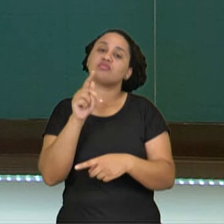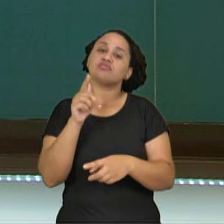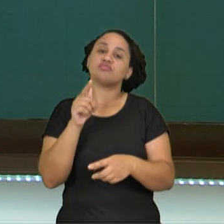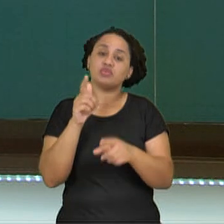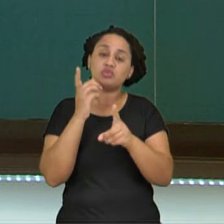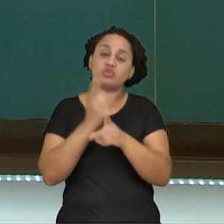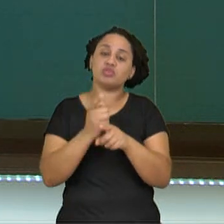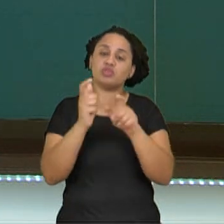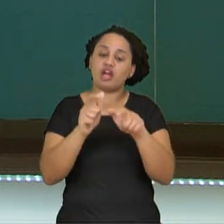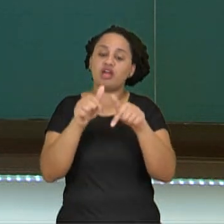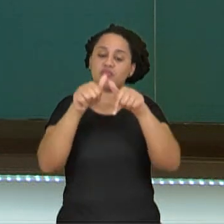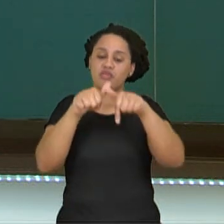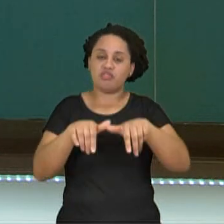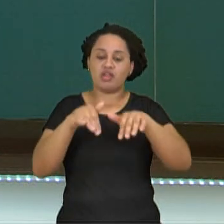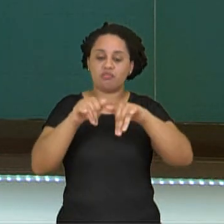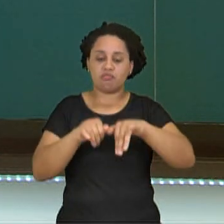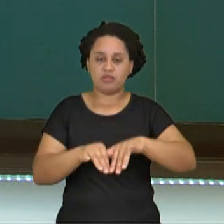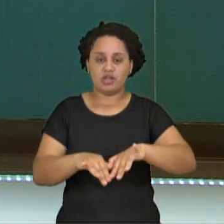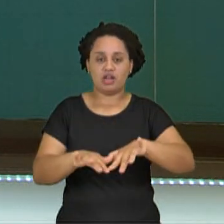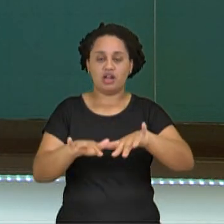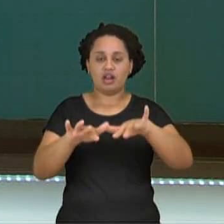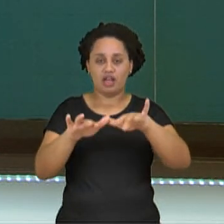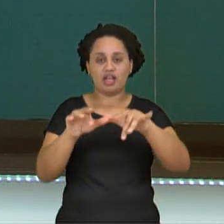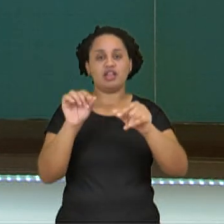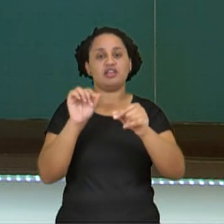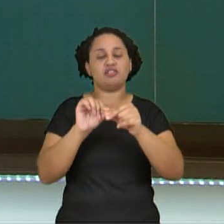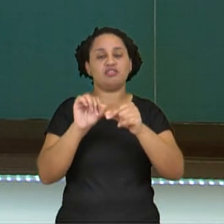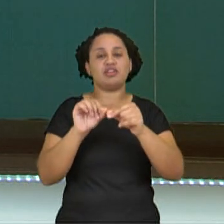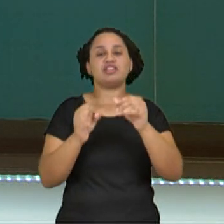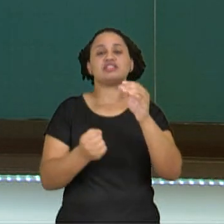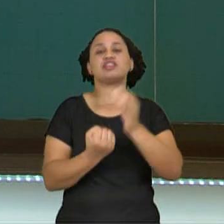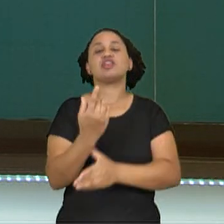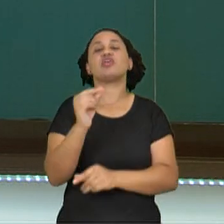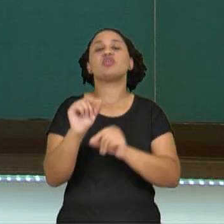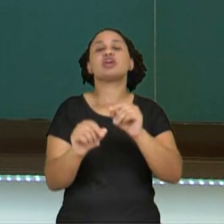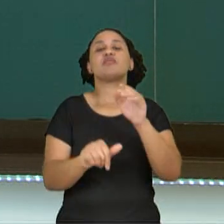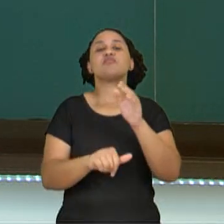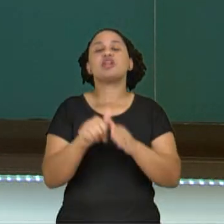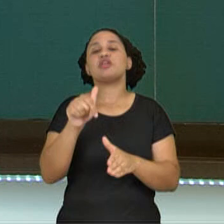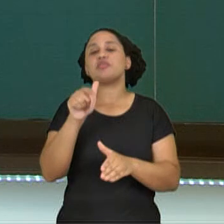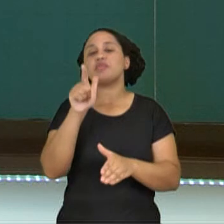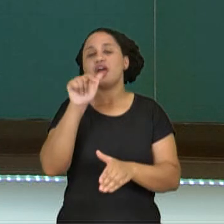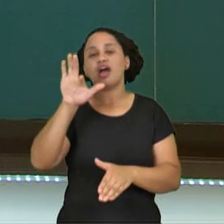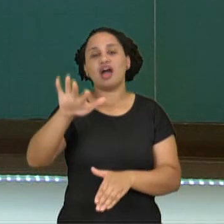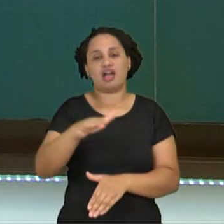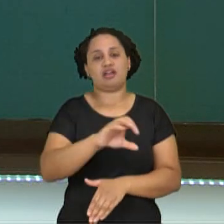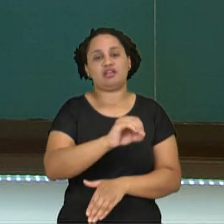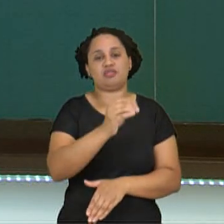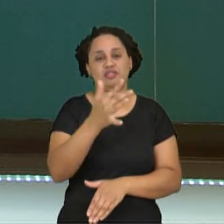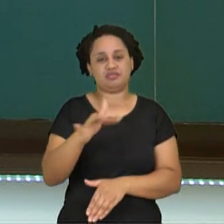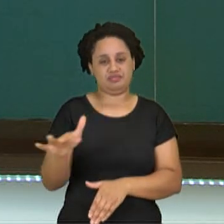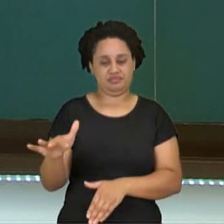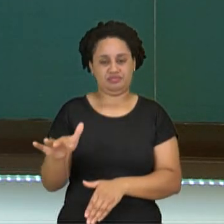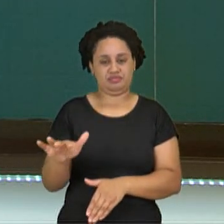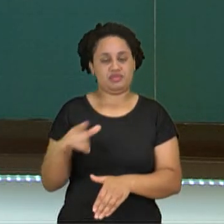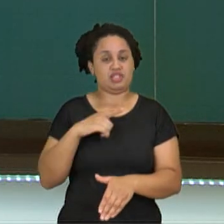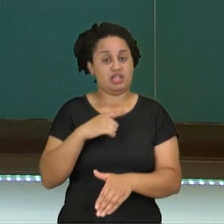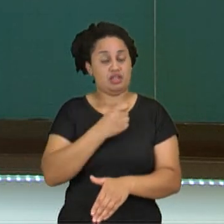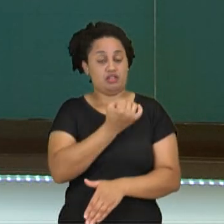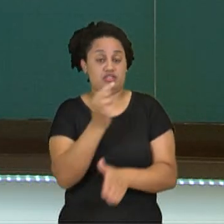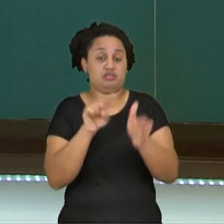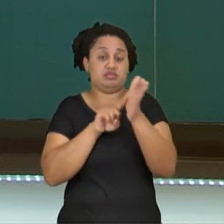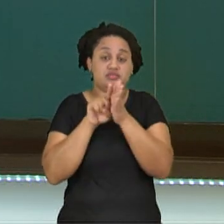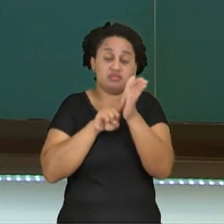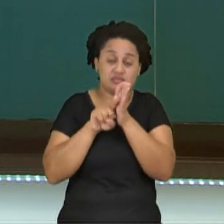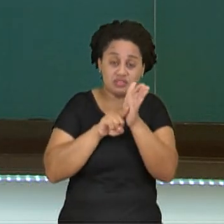se acumular e formou os primeiros oceanos. Tem estudos que dizem que a